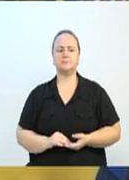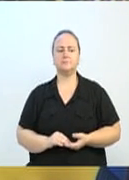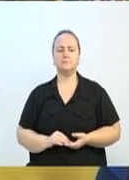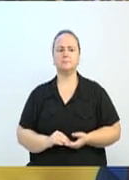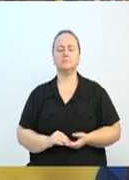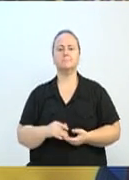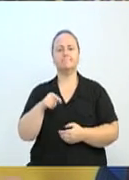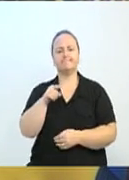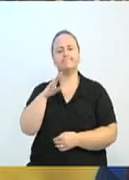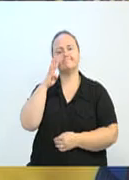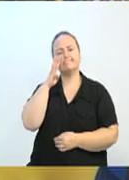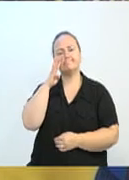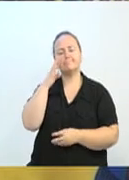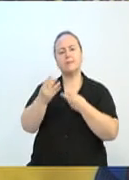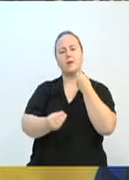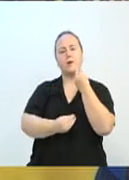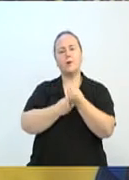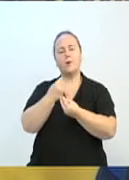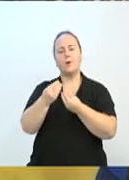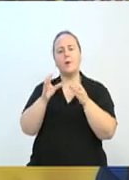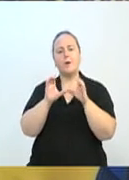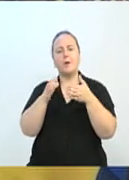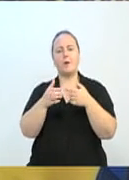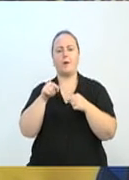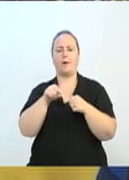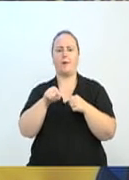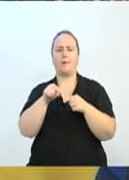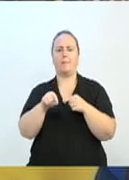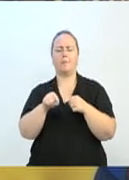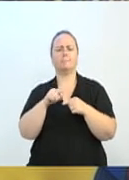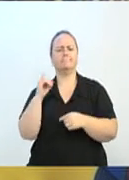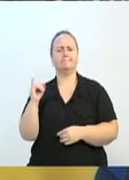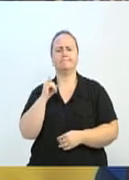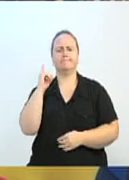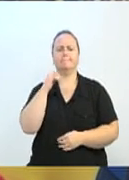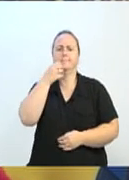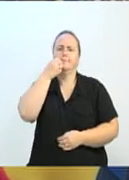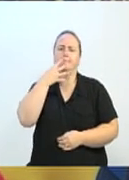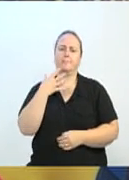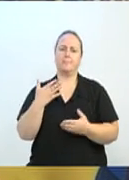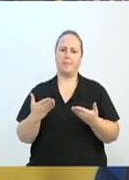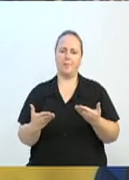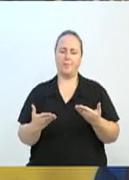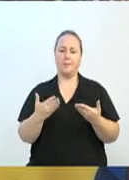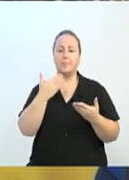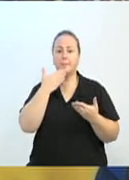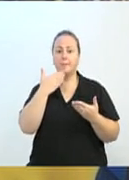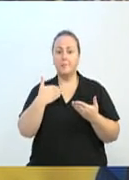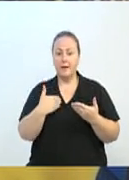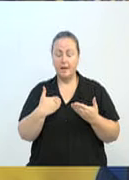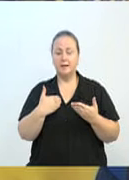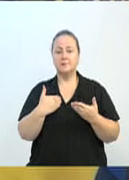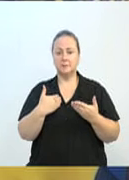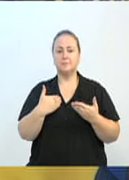escutando a comunidade e é muito bom quando a gente tem essas solicitações